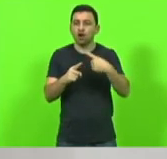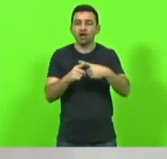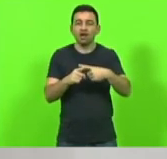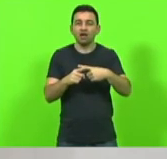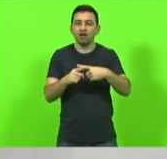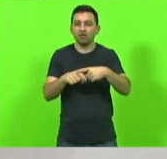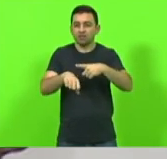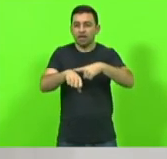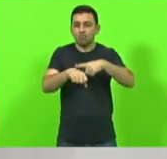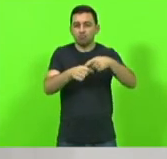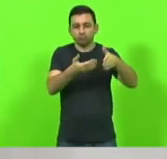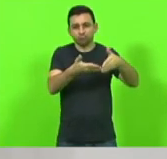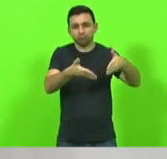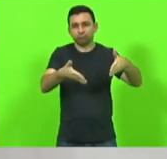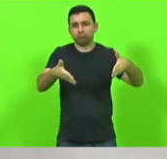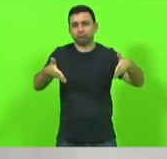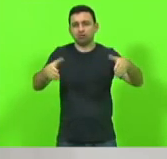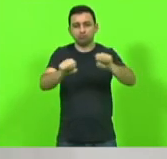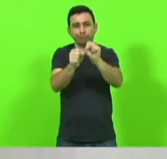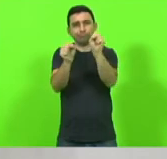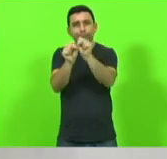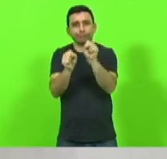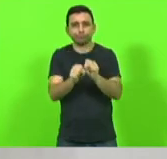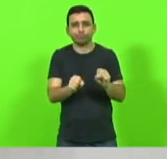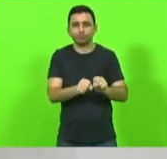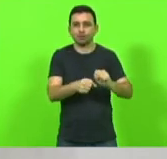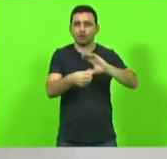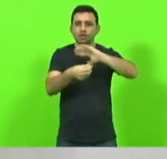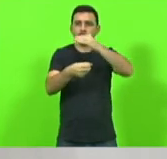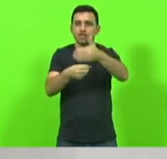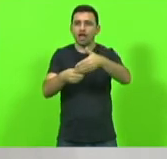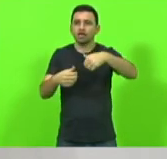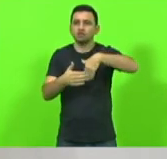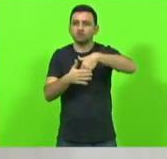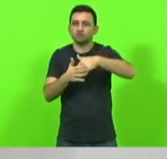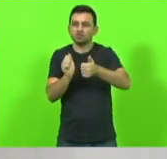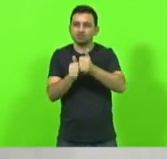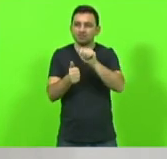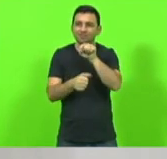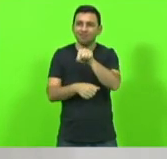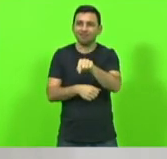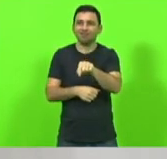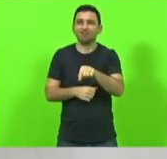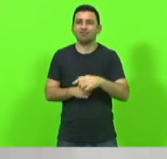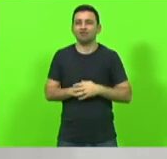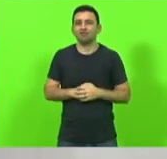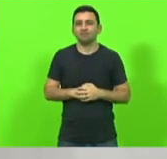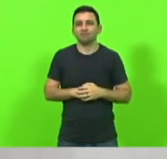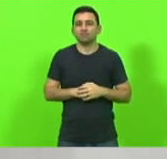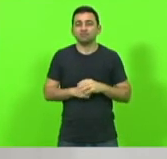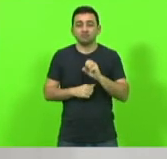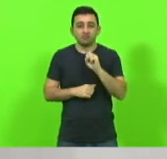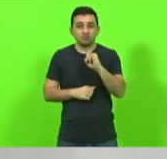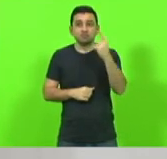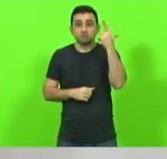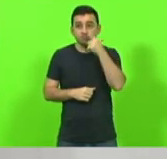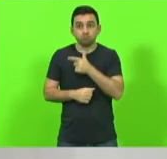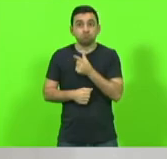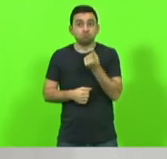enferrujou, perfurou a cobertura do ginásio de esportes. Ora, quando você consegue um